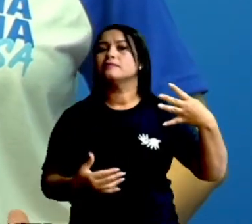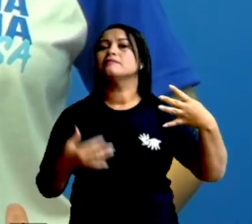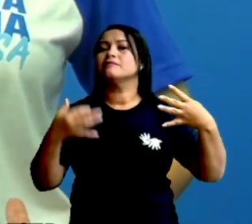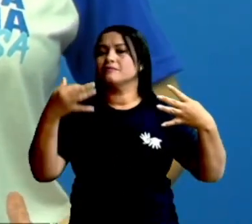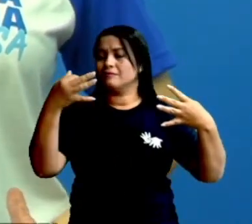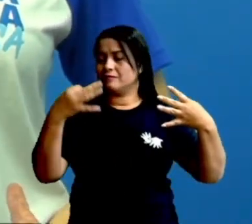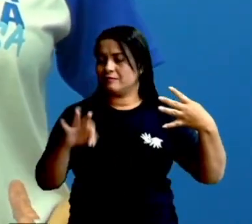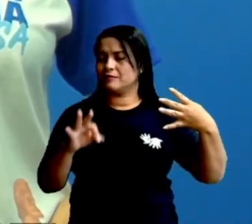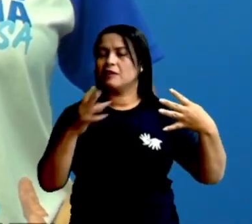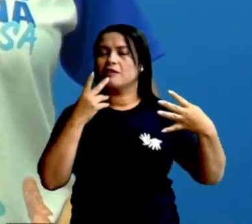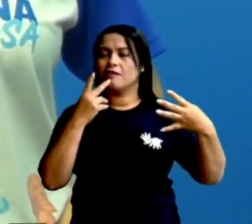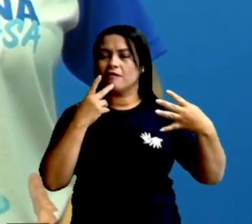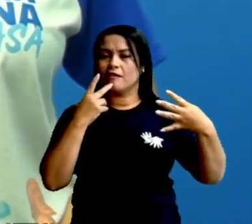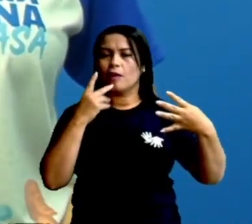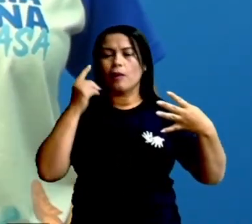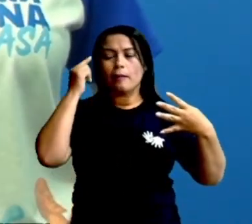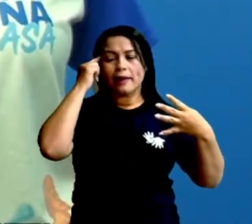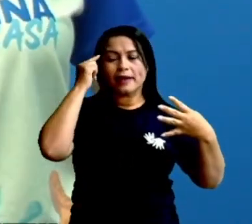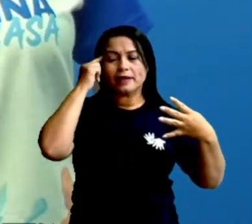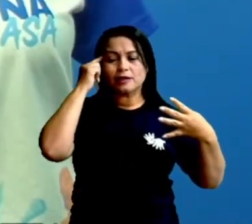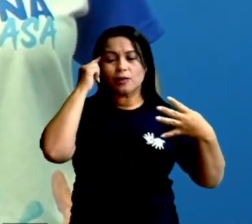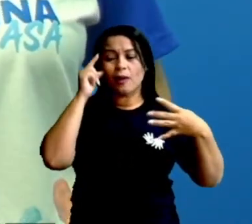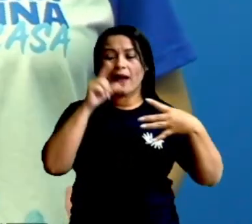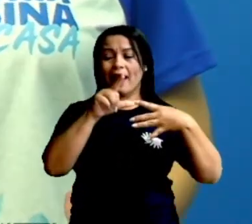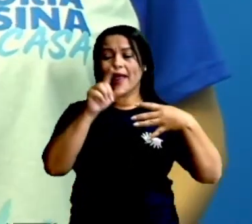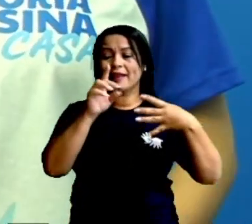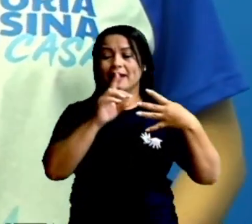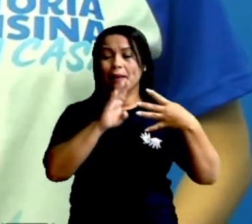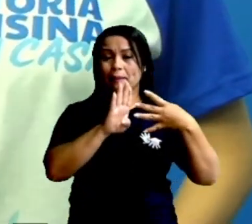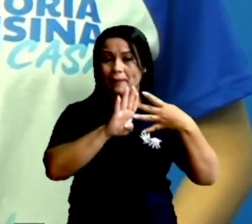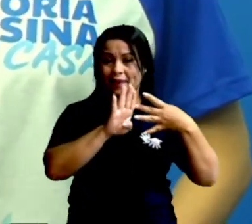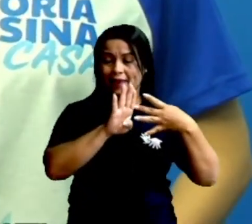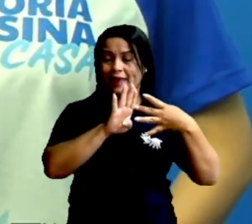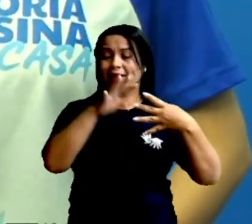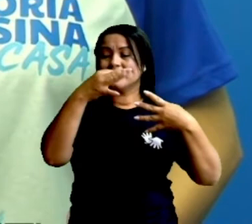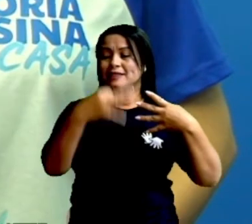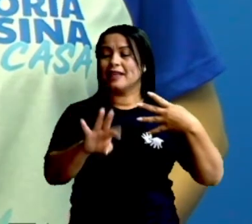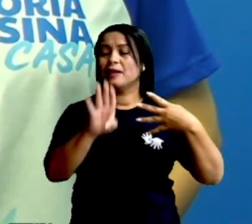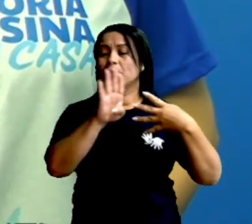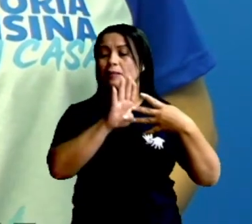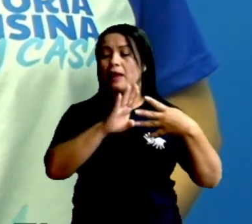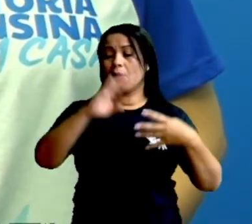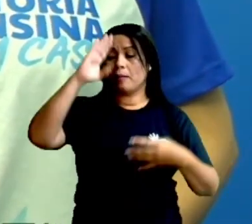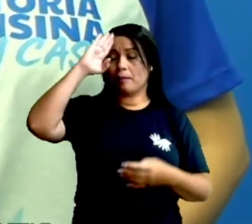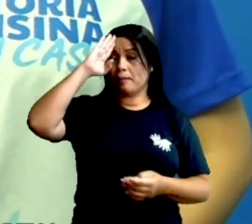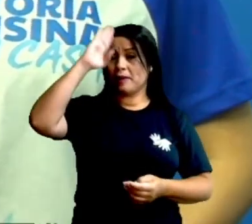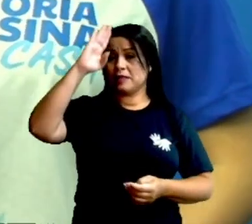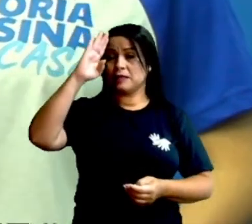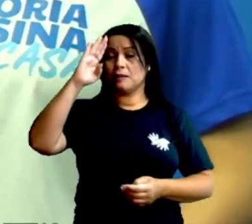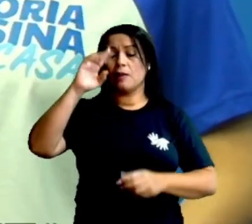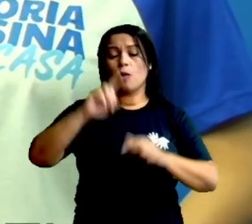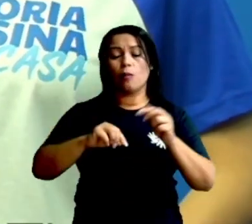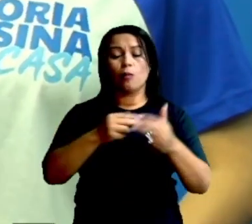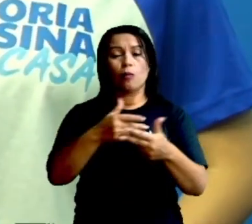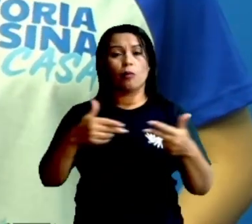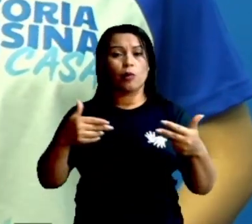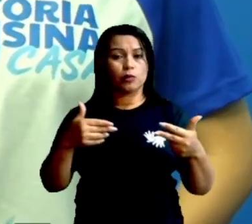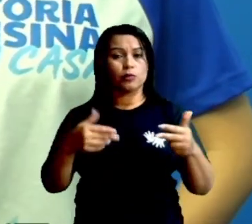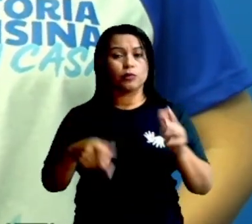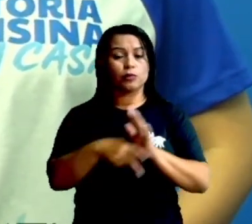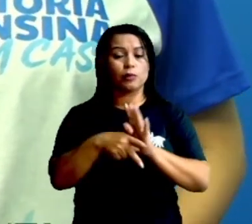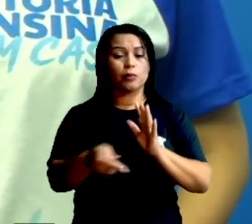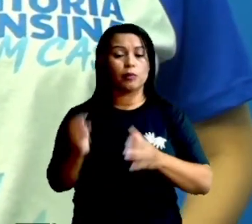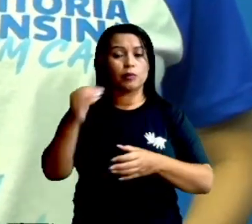Pois é, quem falou e pensou a letra B está certo. Tornou-se o principal produto agrícola brasileiro,